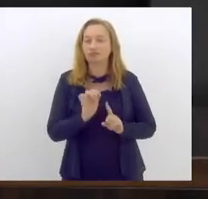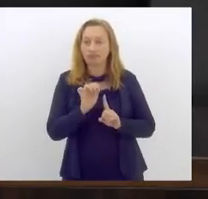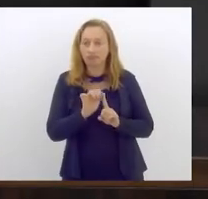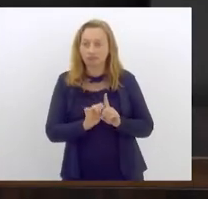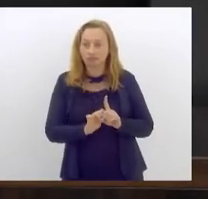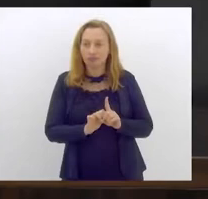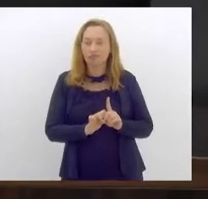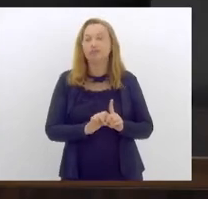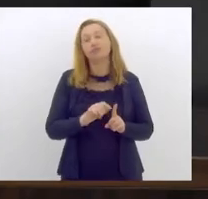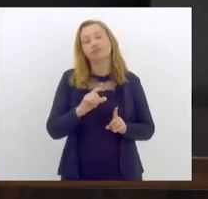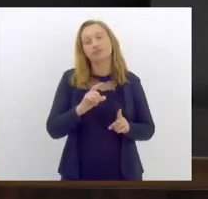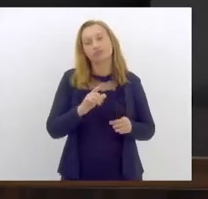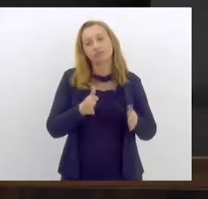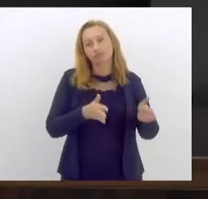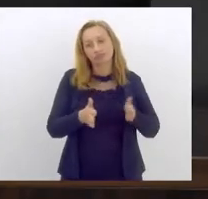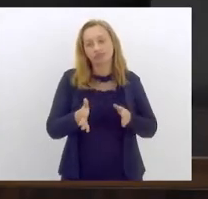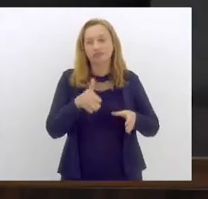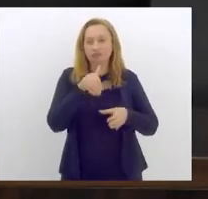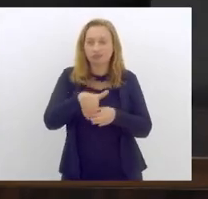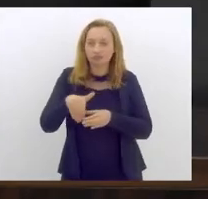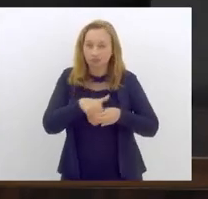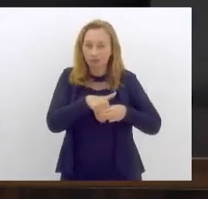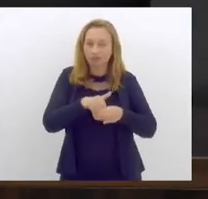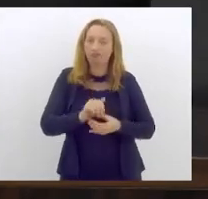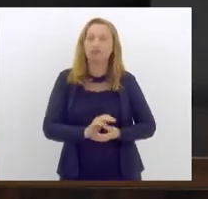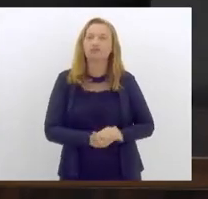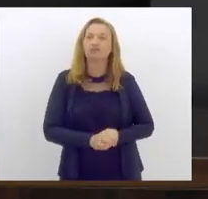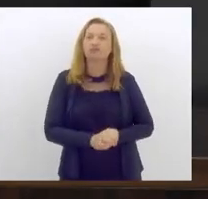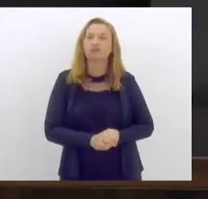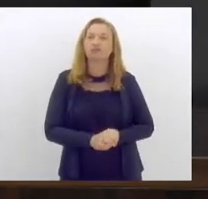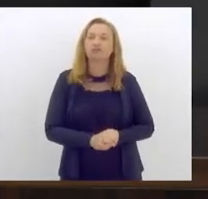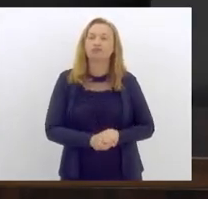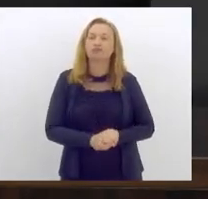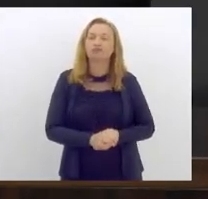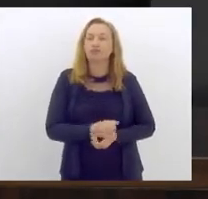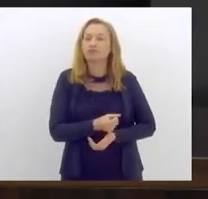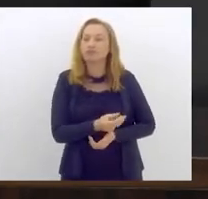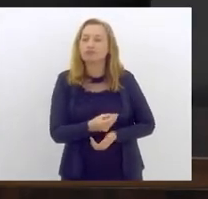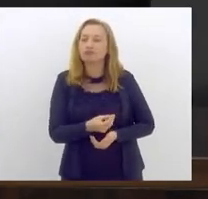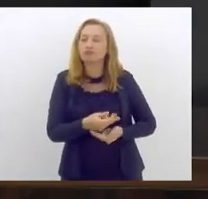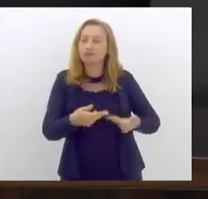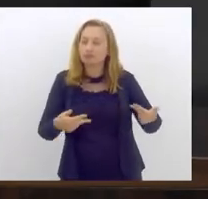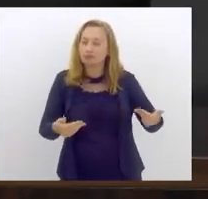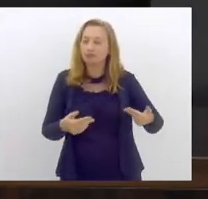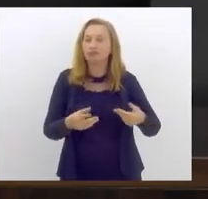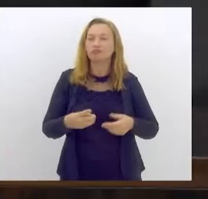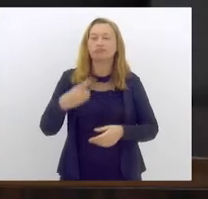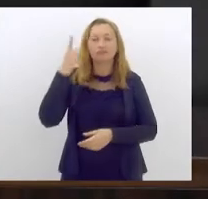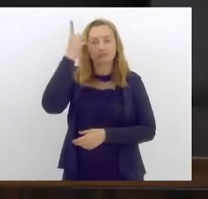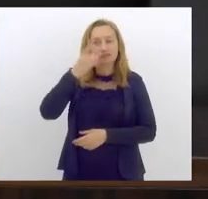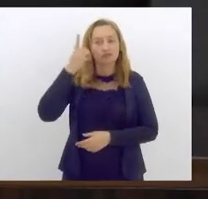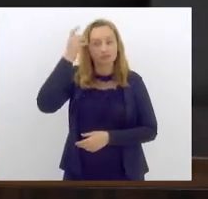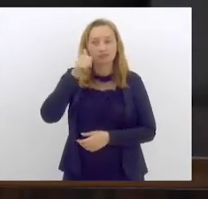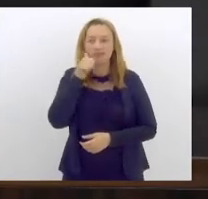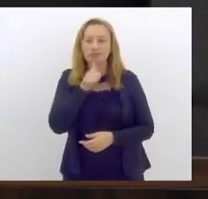que teve um processo eleitoral e que muitos deputados e deputadas